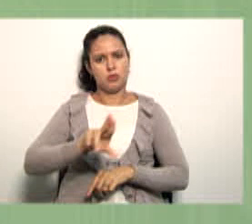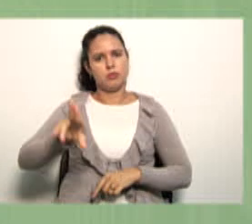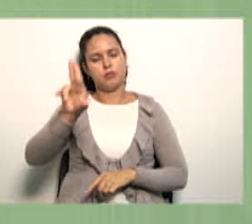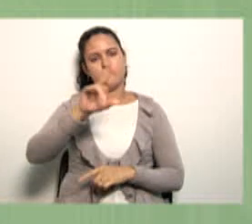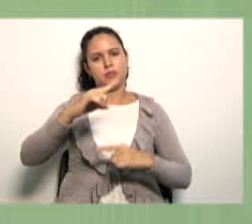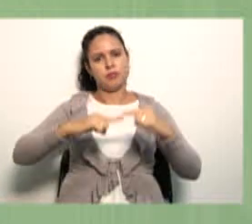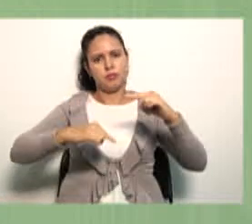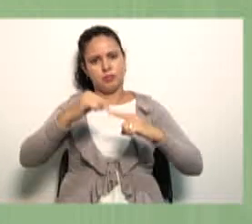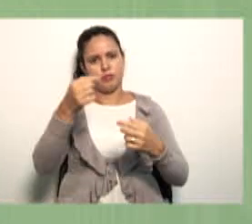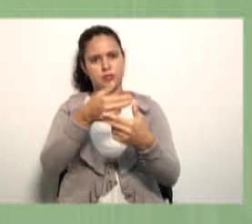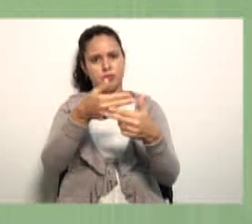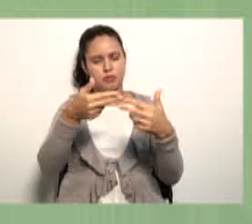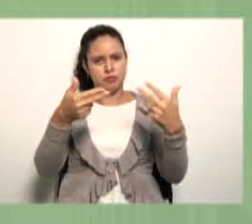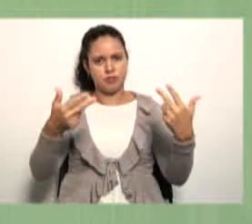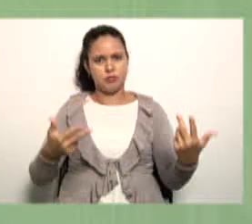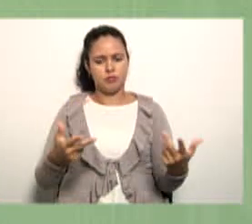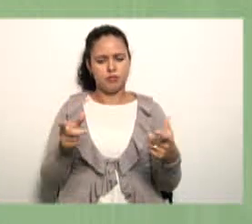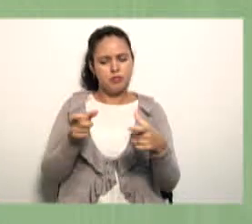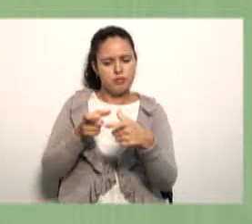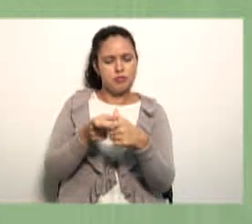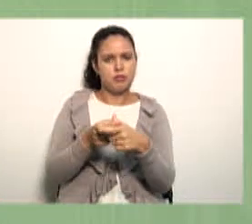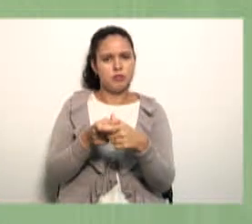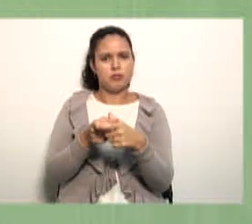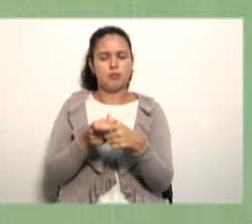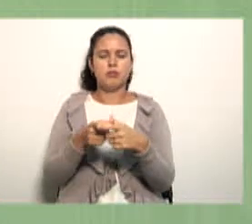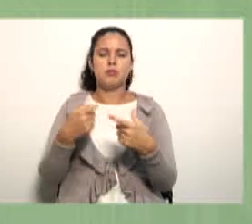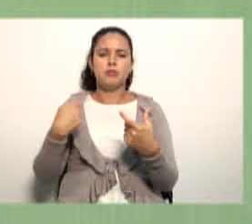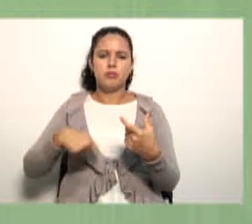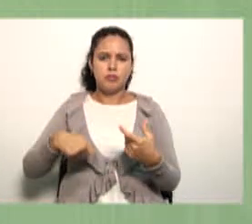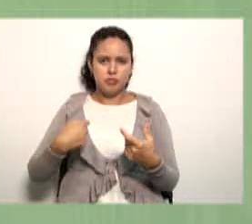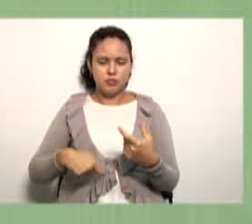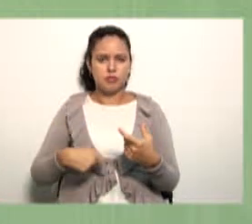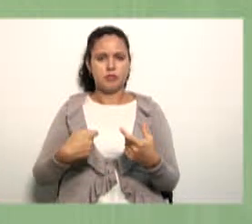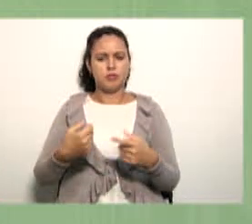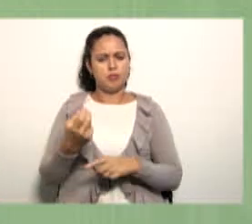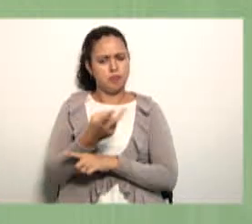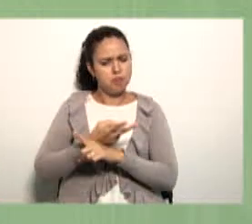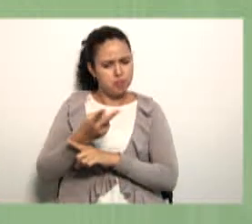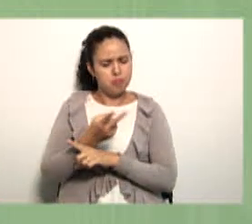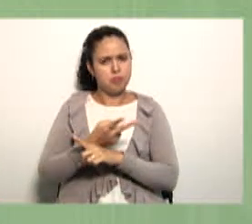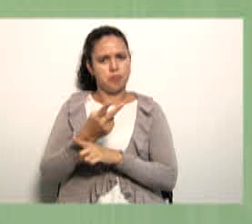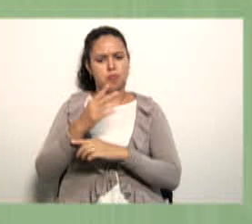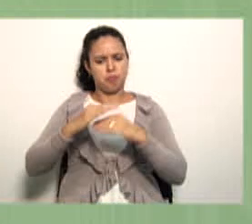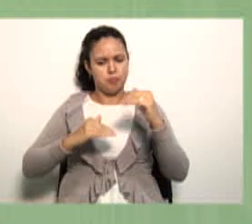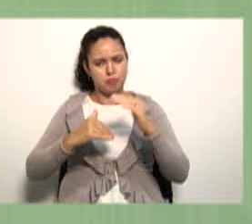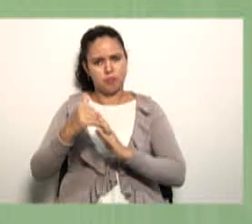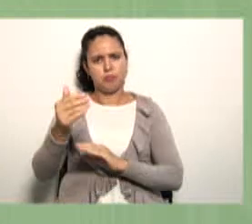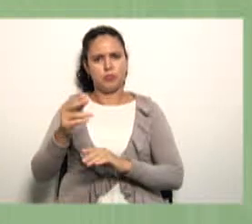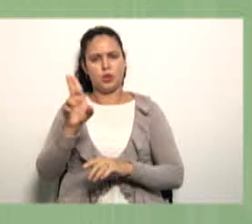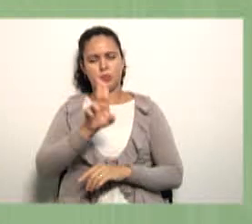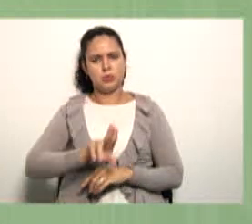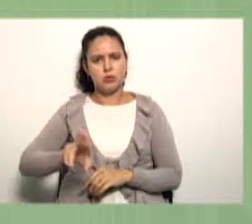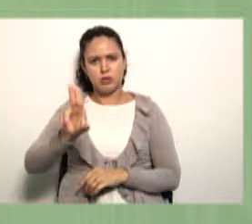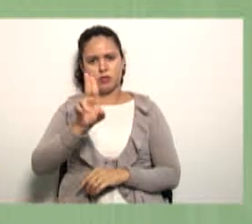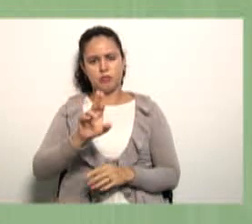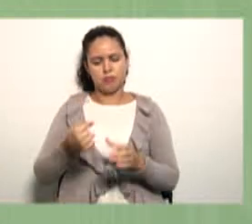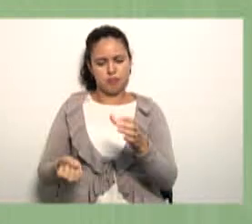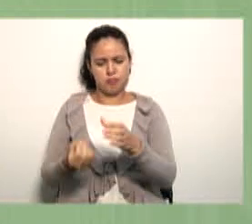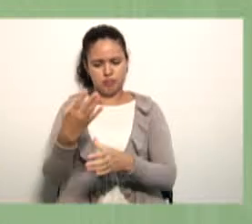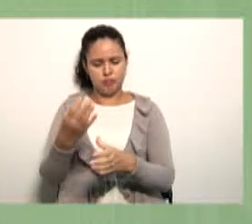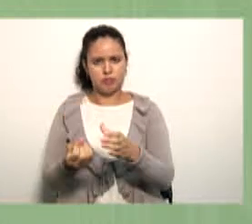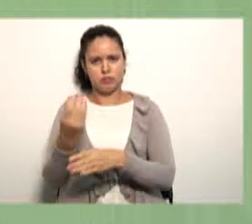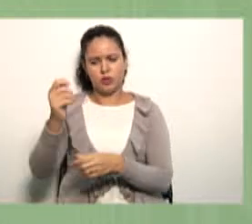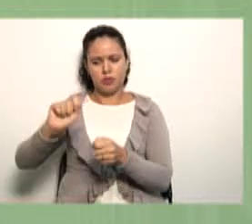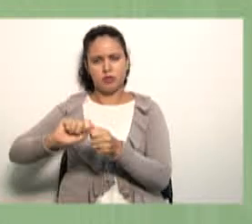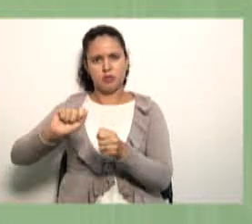recursos produtivos escassos tão eficientemente quanto possível, a fim de produzir o máximo